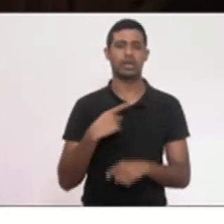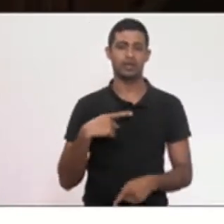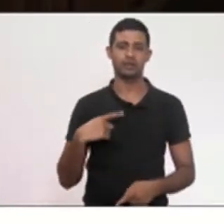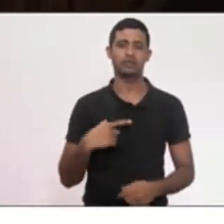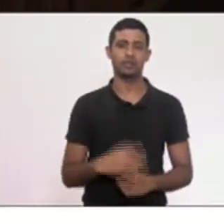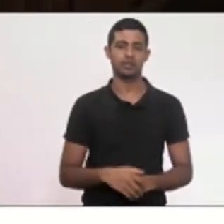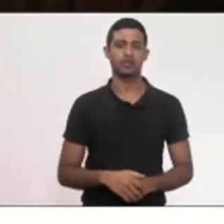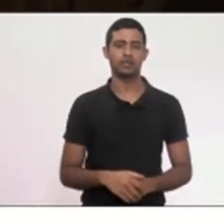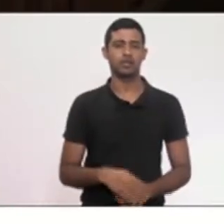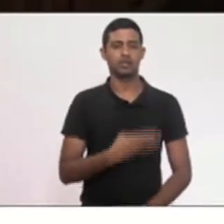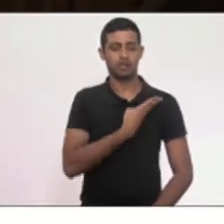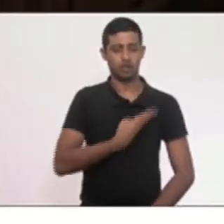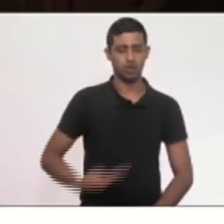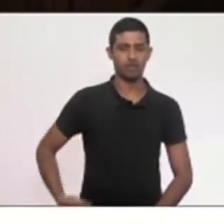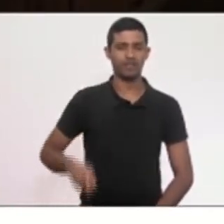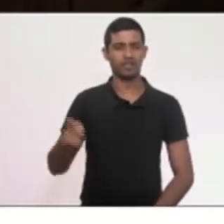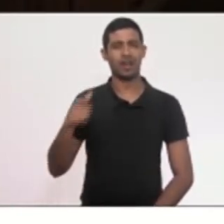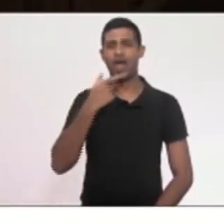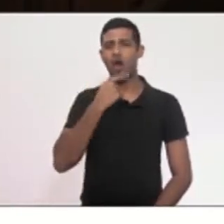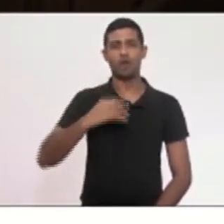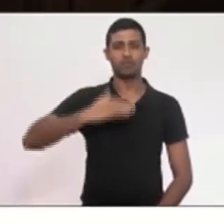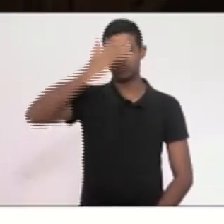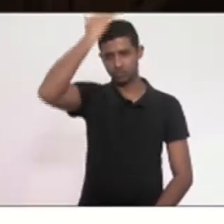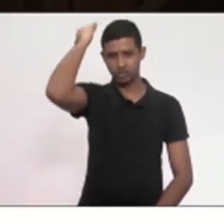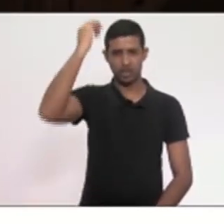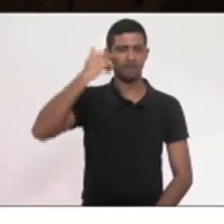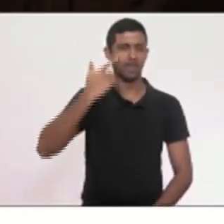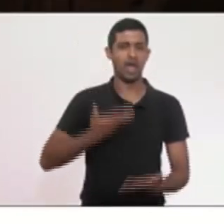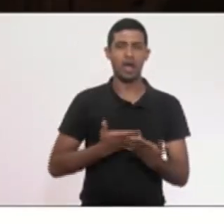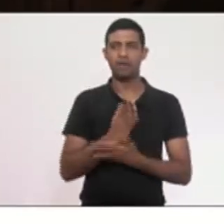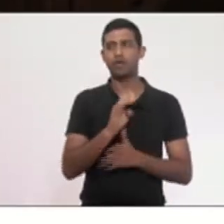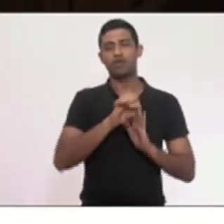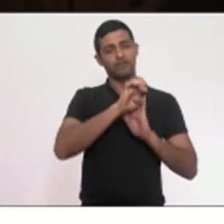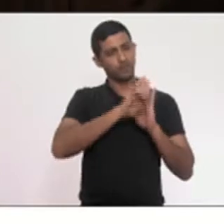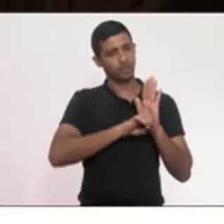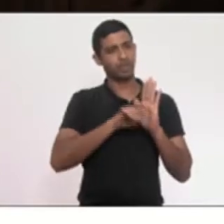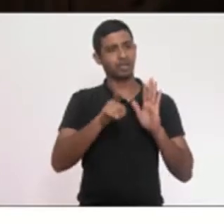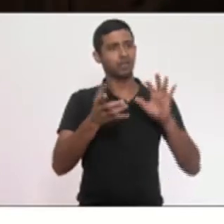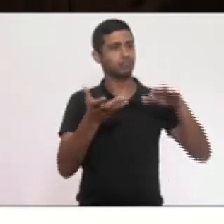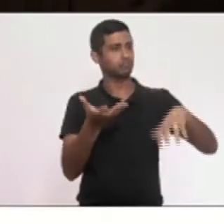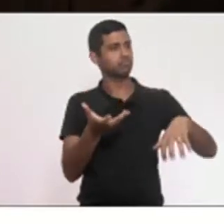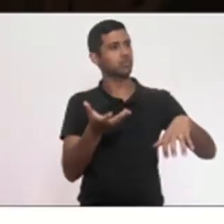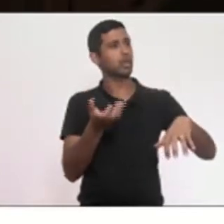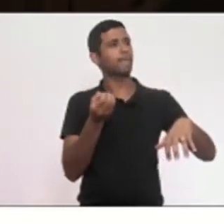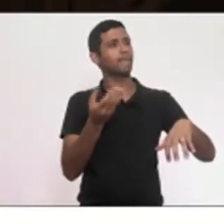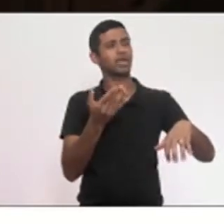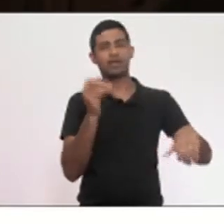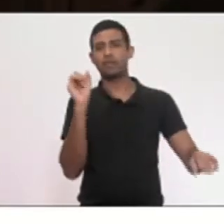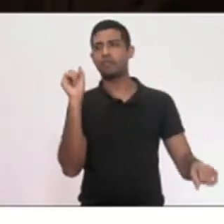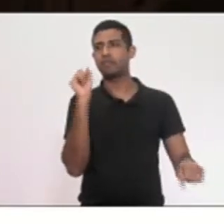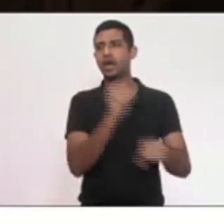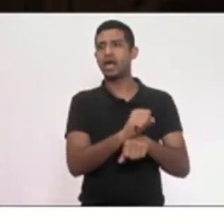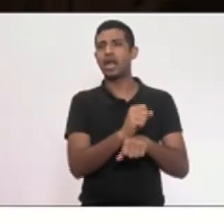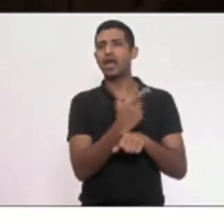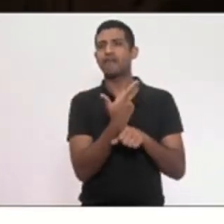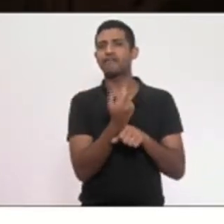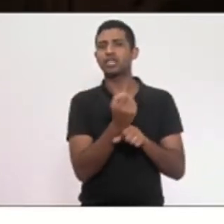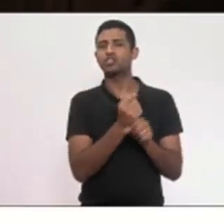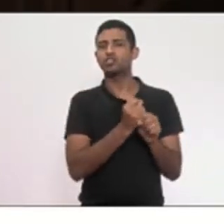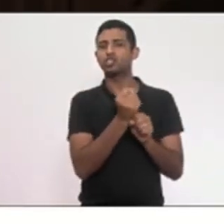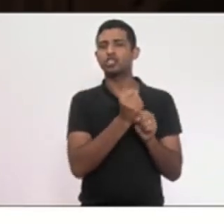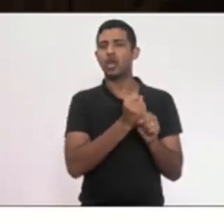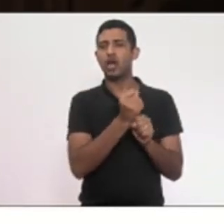Sob o governo golpista de Temer, aprovou uma emenda constitucional no Congresso Nacional para congelar por 20 anos